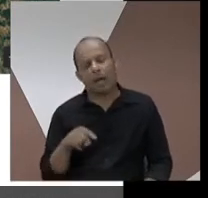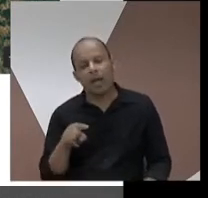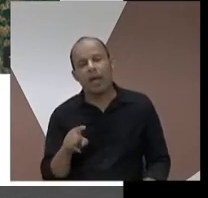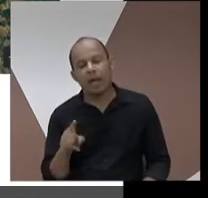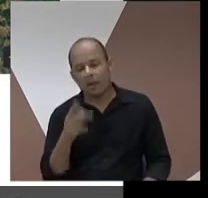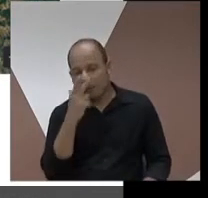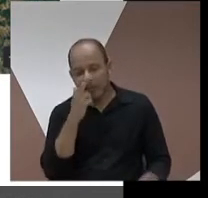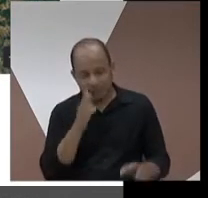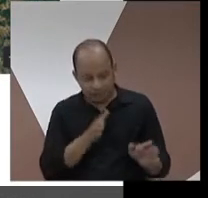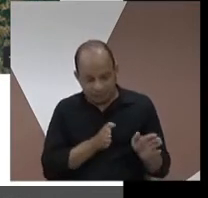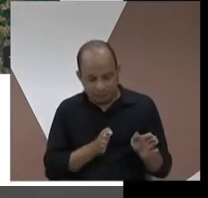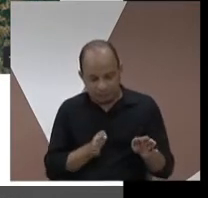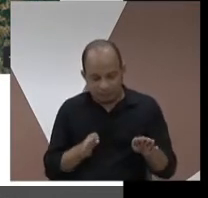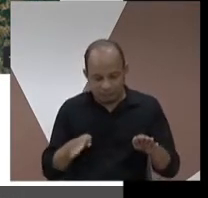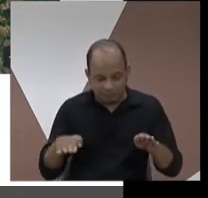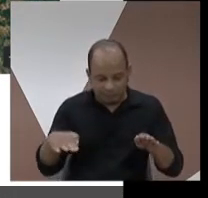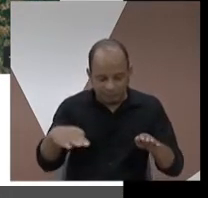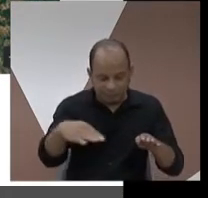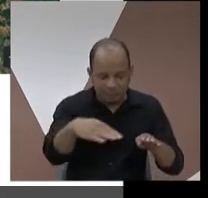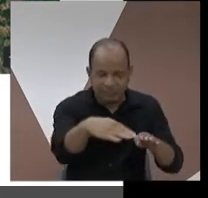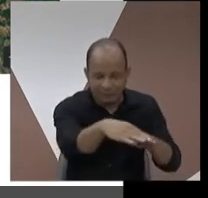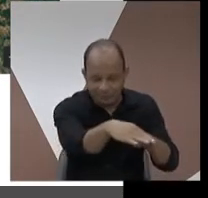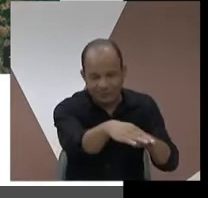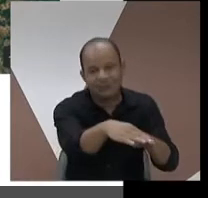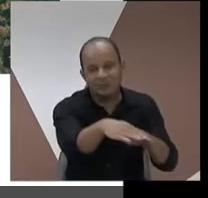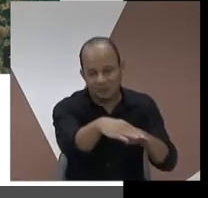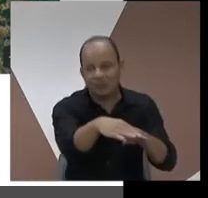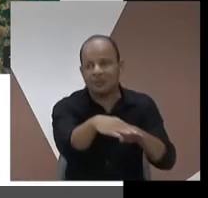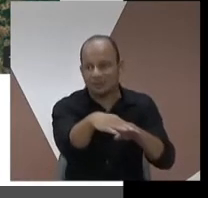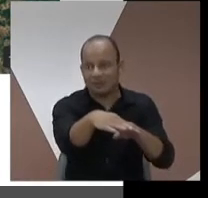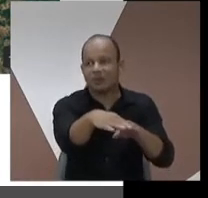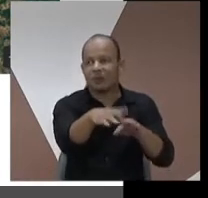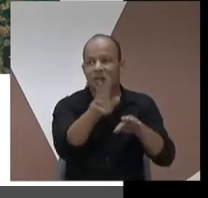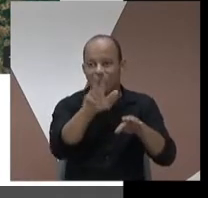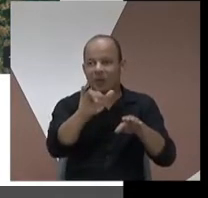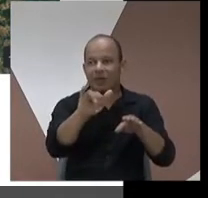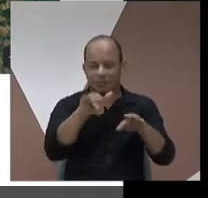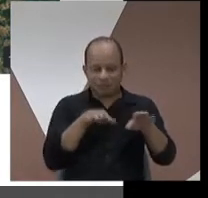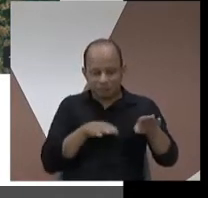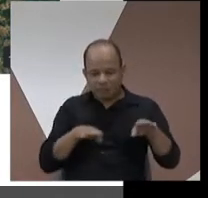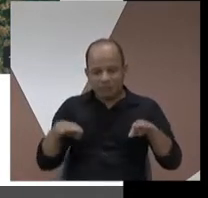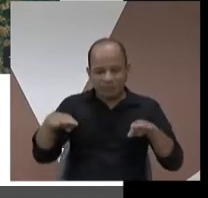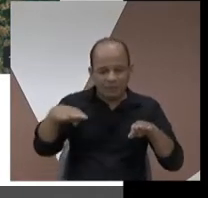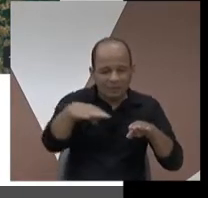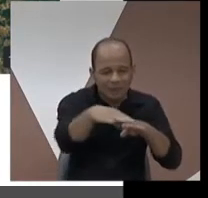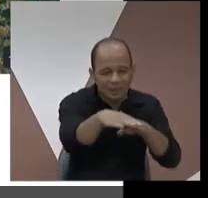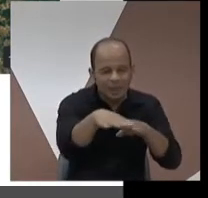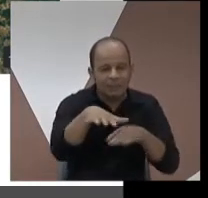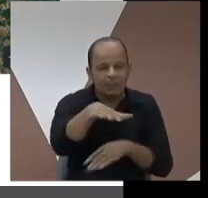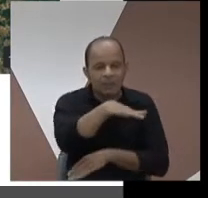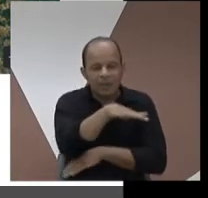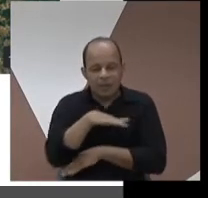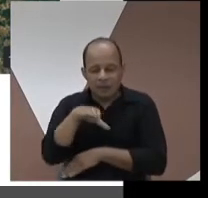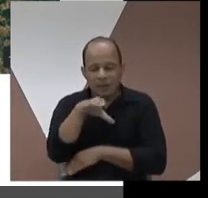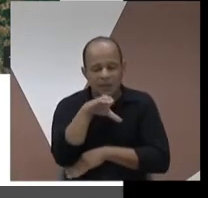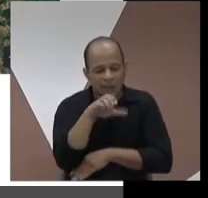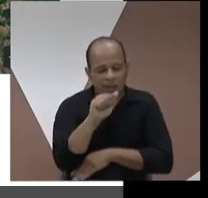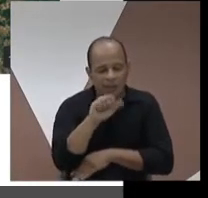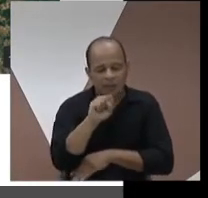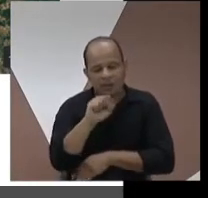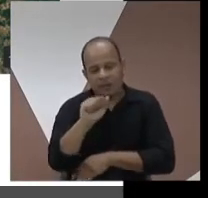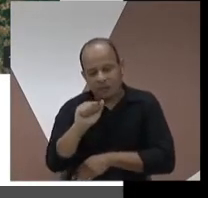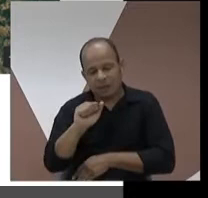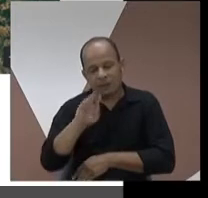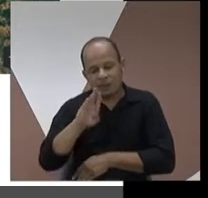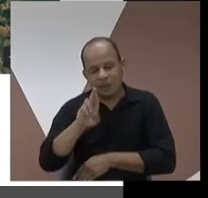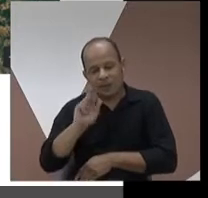foi alterado, então, de alguma forma, ele passa ali próximo à Casa Branca, ainda que alguns ajustes, mas no momento em que a